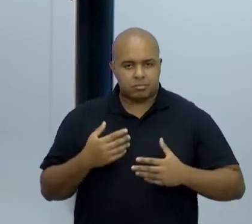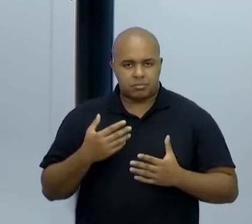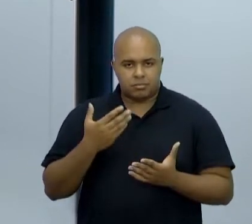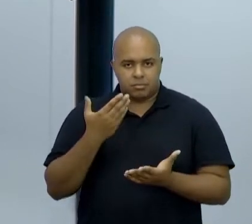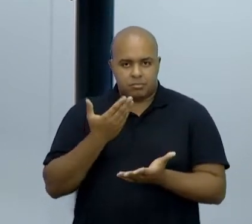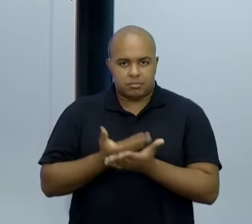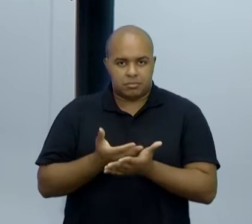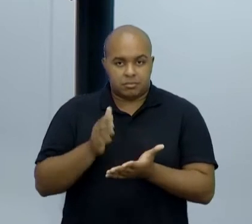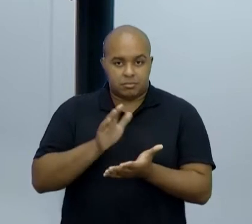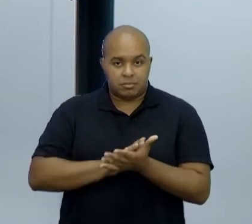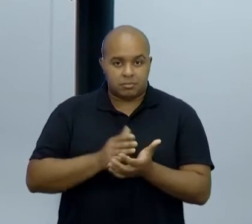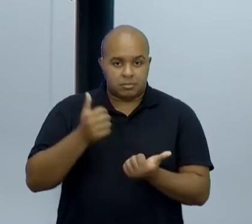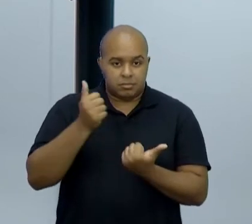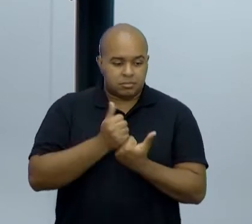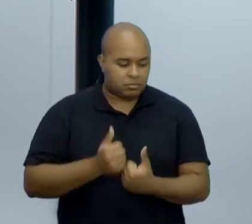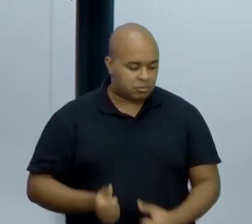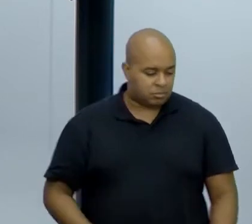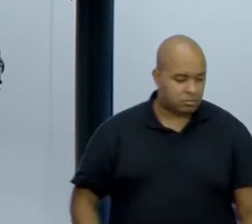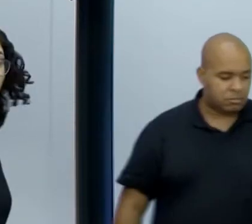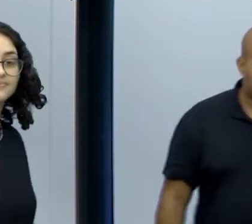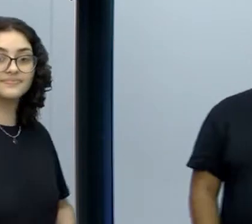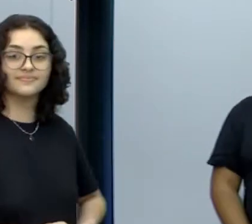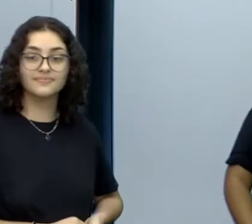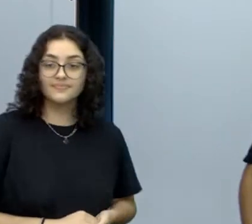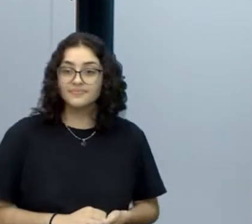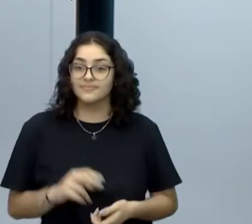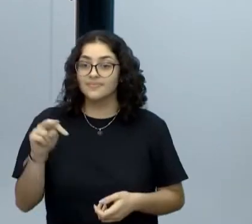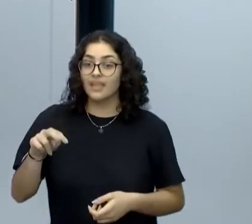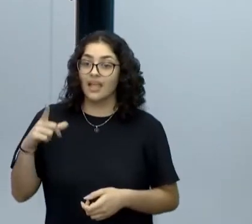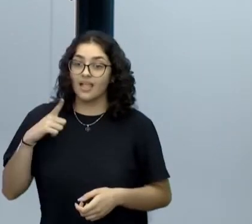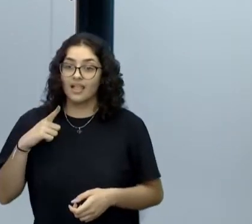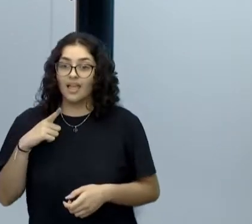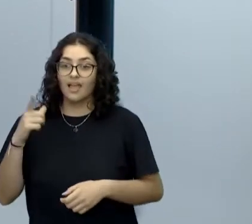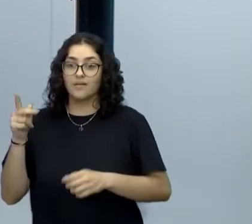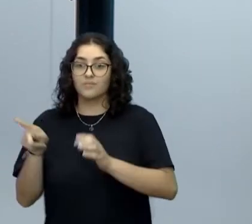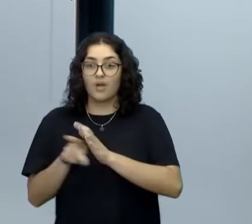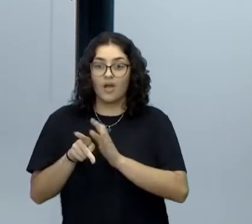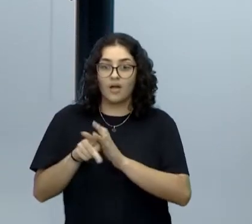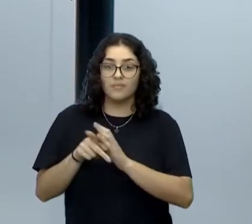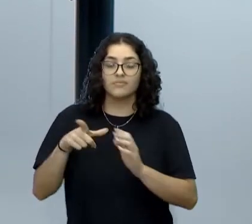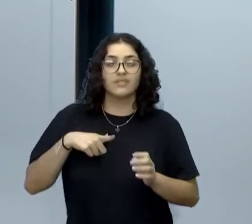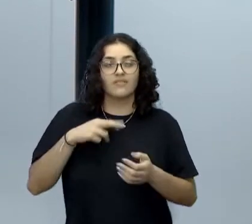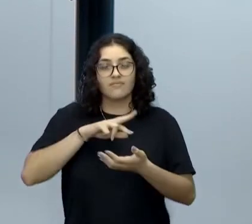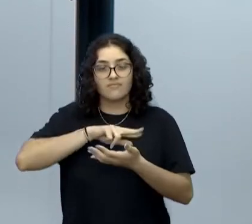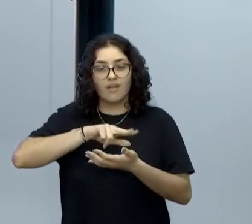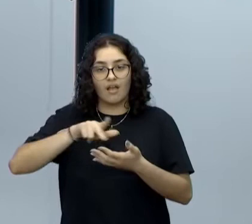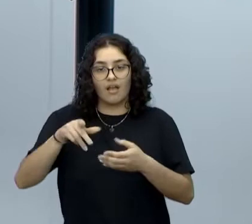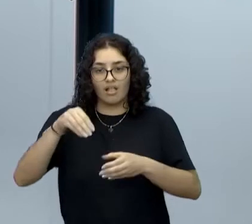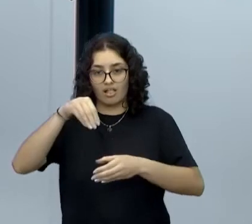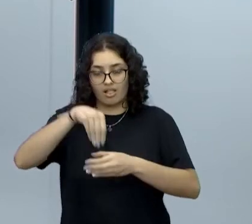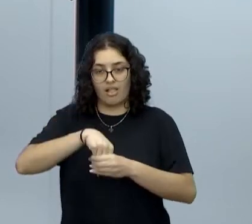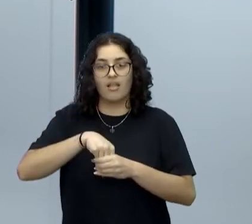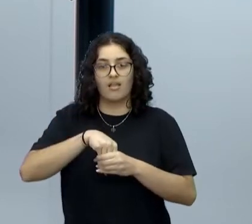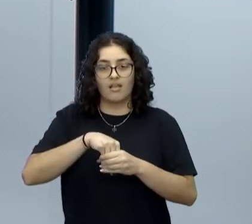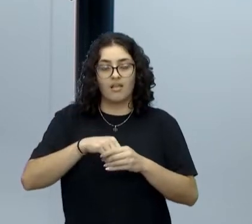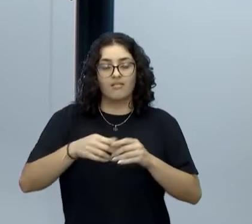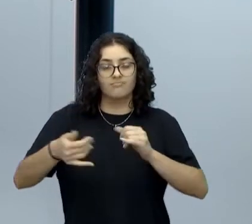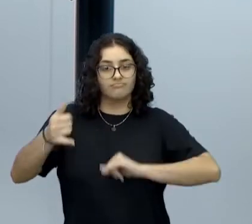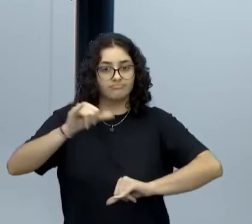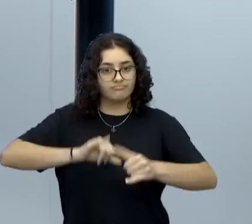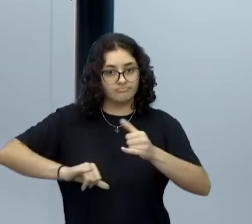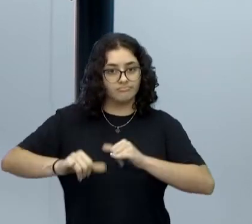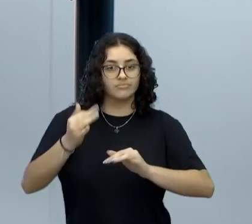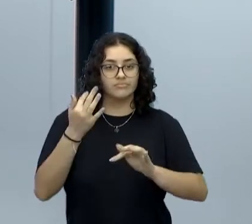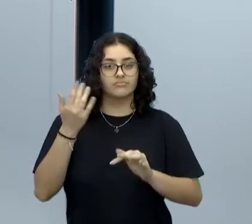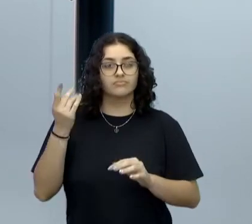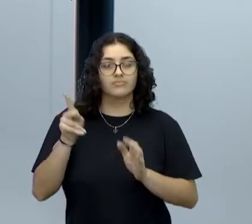que um solo, quando está com plantas, ele é enriquecido ali de sais minerais, de substâncias químicas que nós falamos,